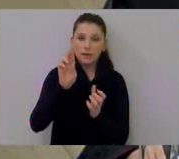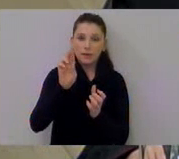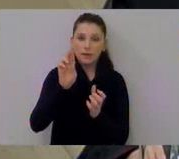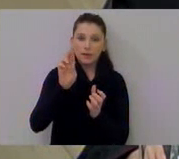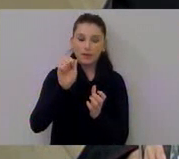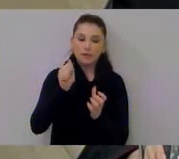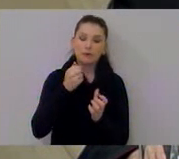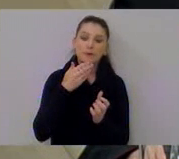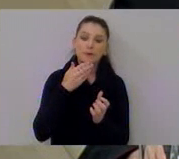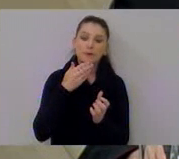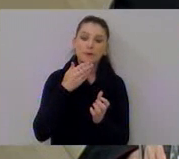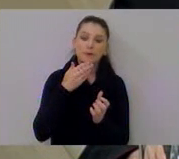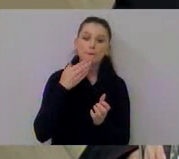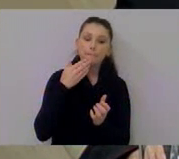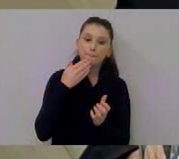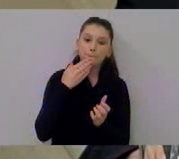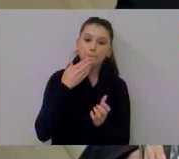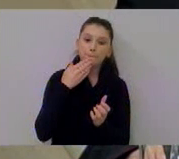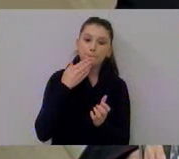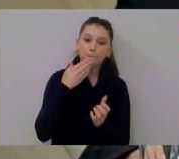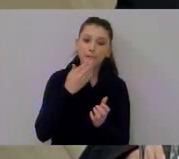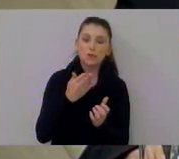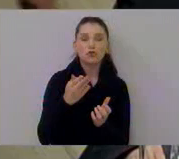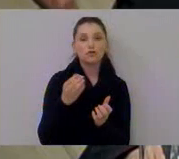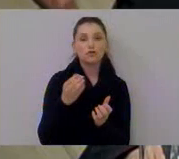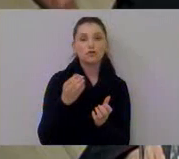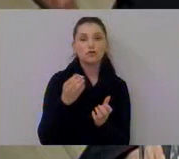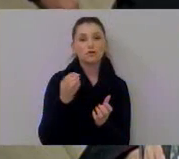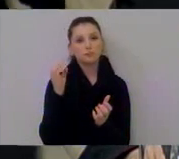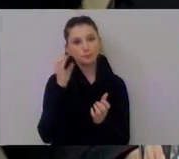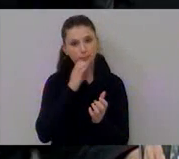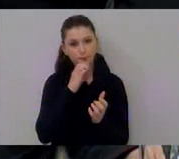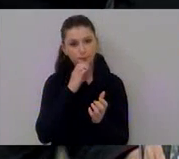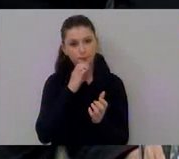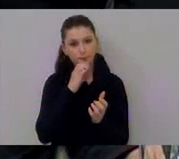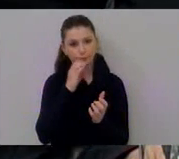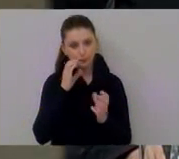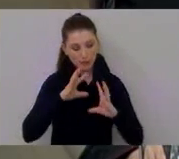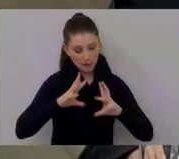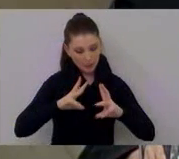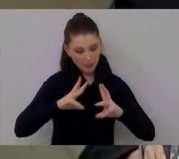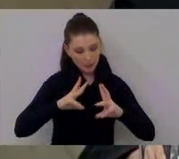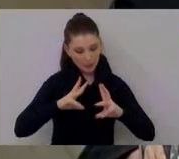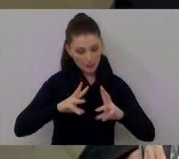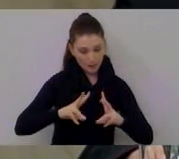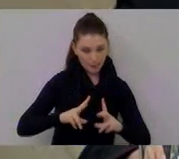solicitando com a máxima urgência a limpeza, a poda